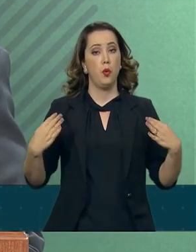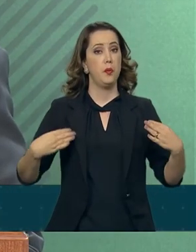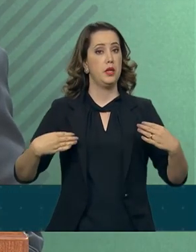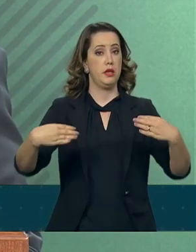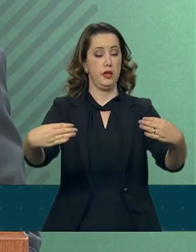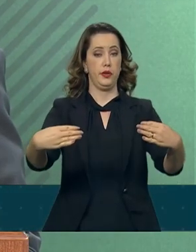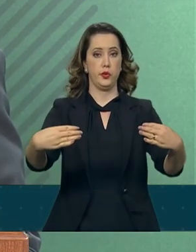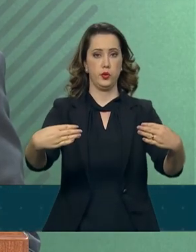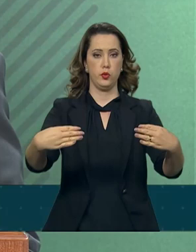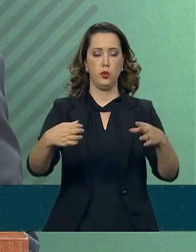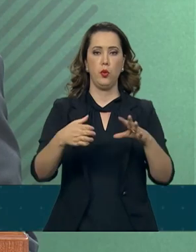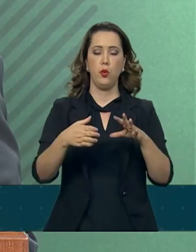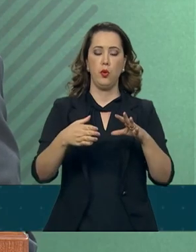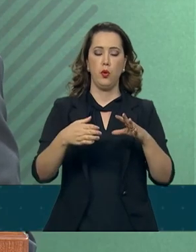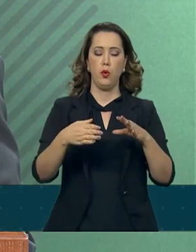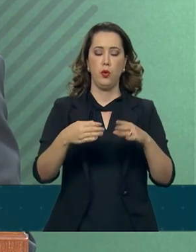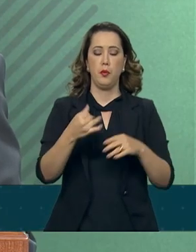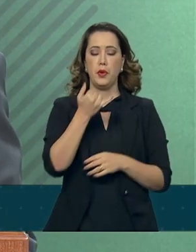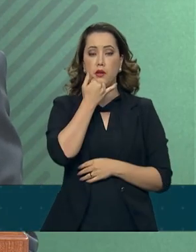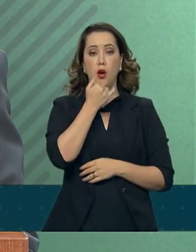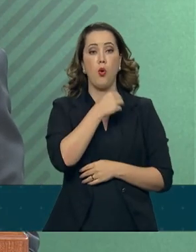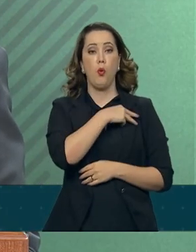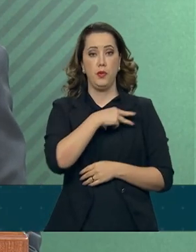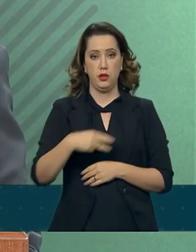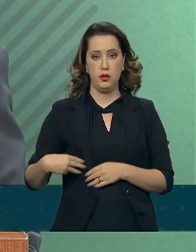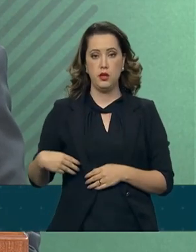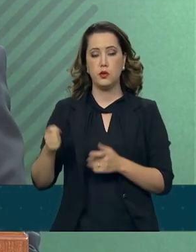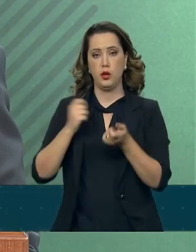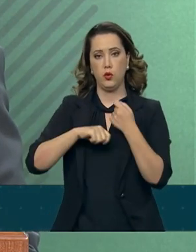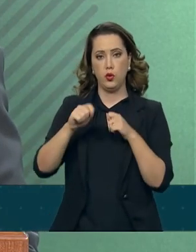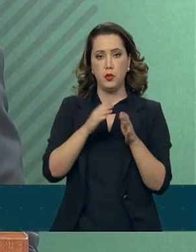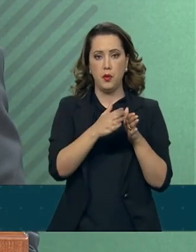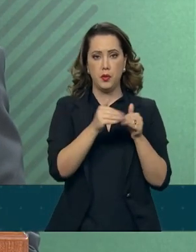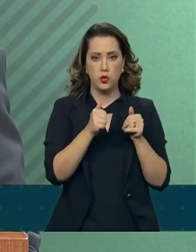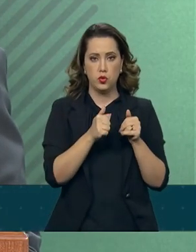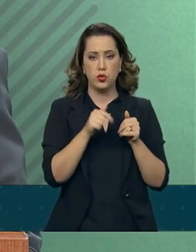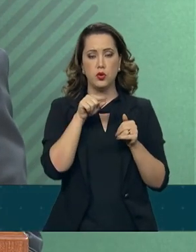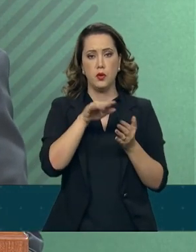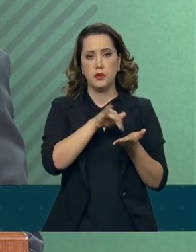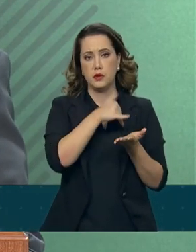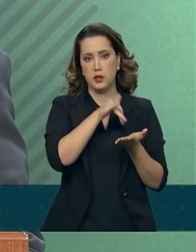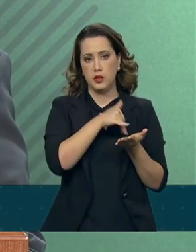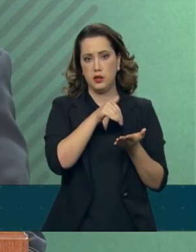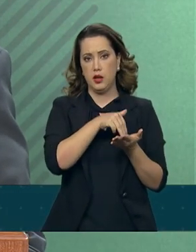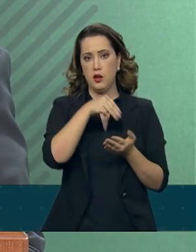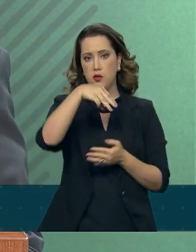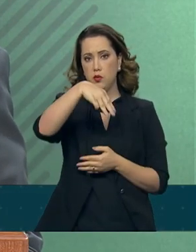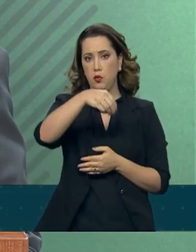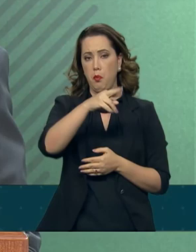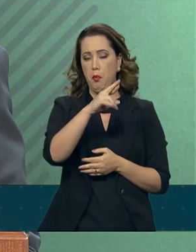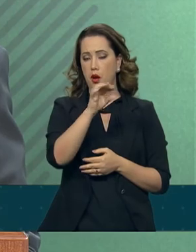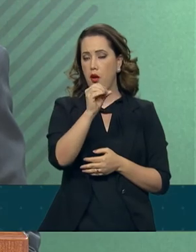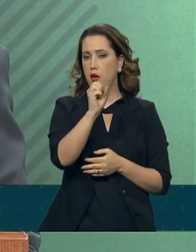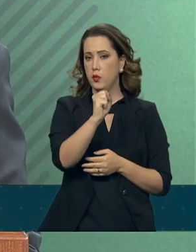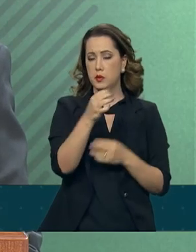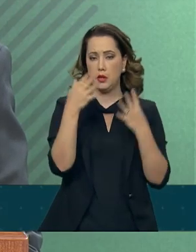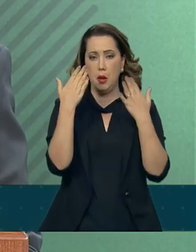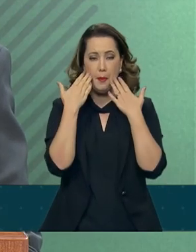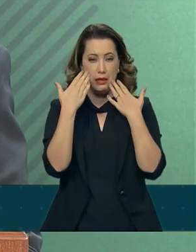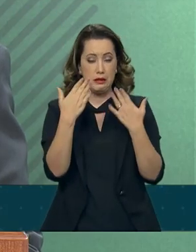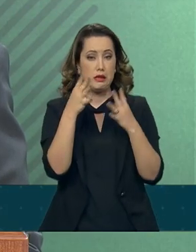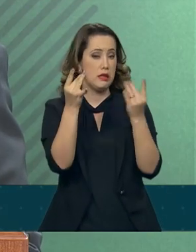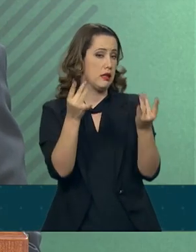solicitou ao secretário marcos cintra que apresentasse alguns detalhes sobre a proposta do